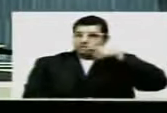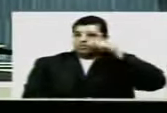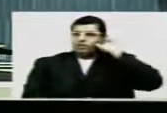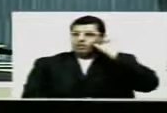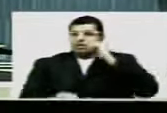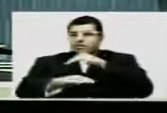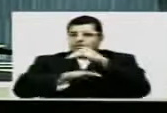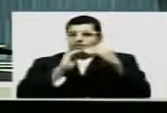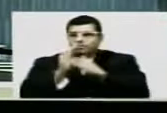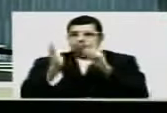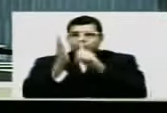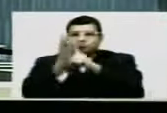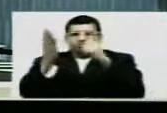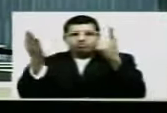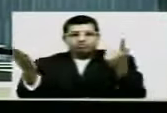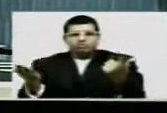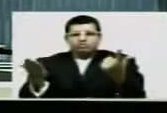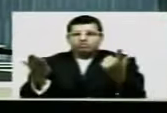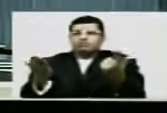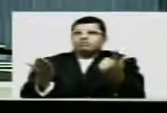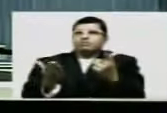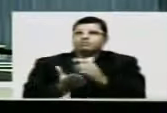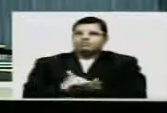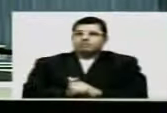ontem todos os jornais